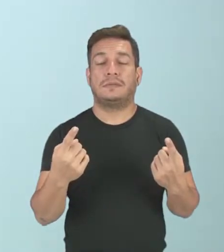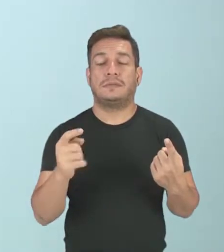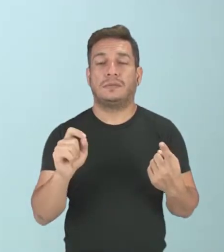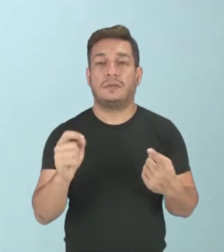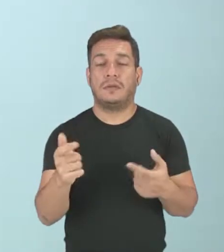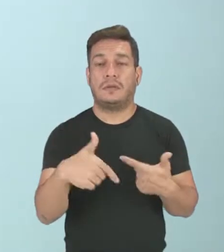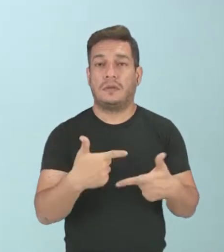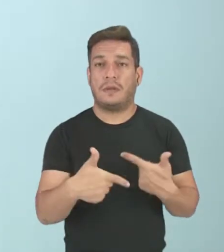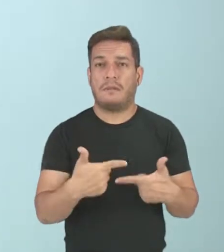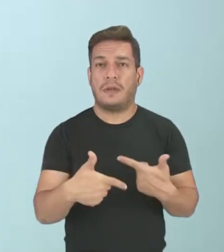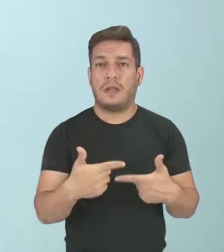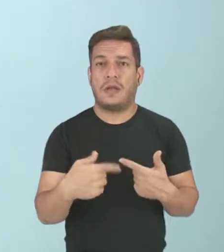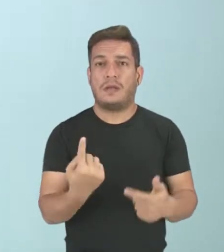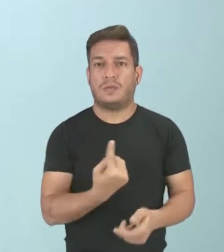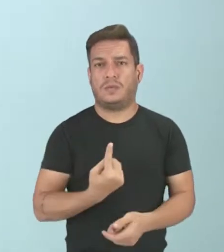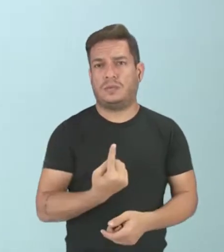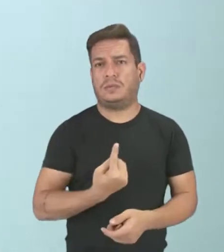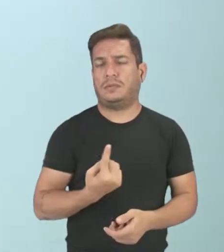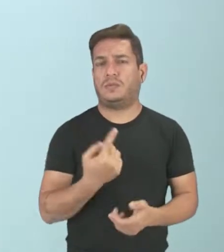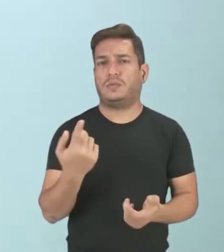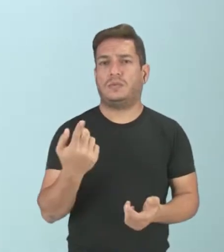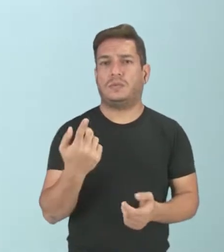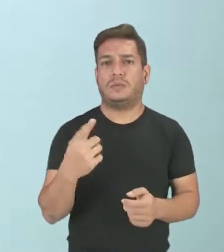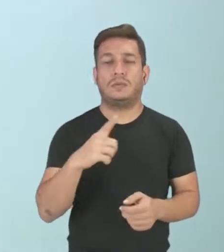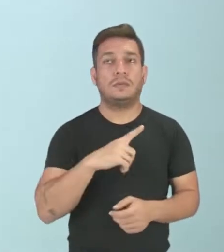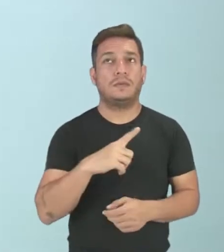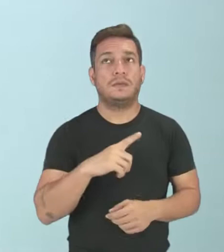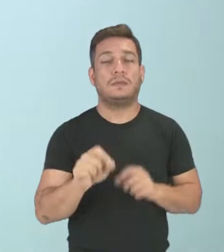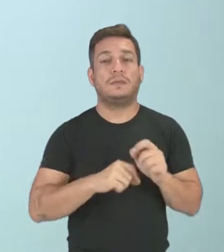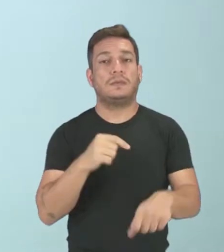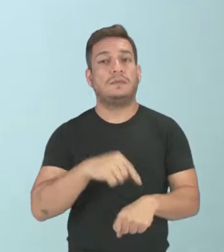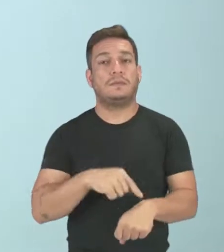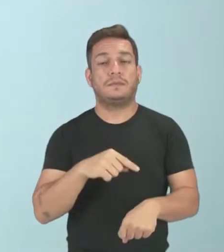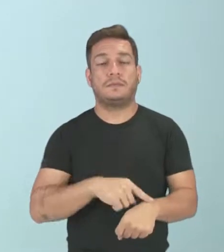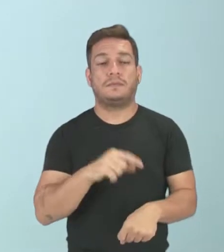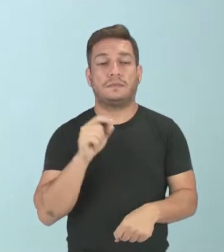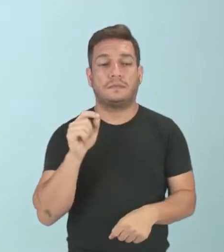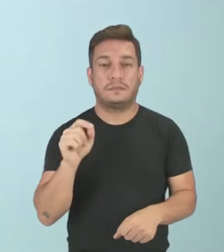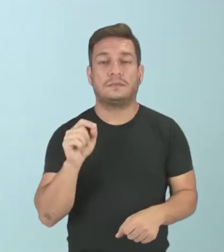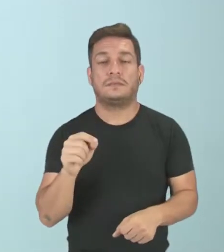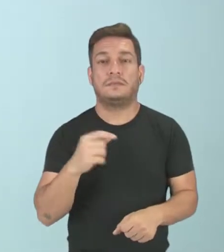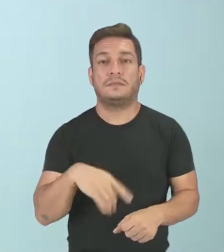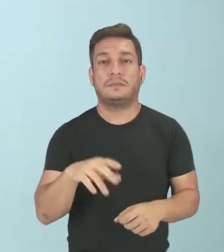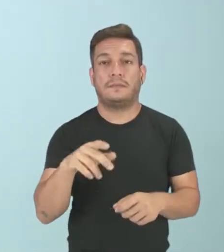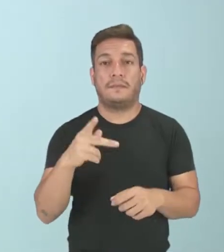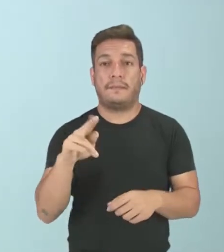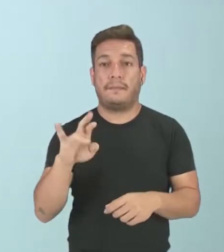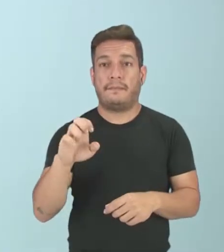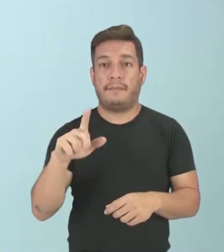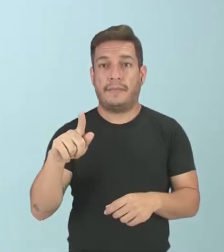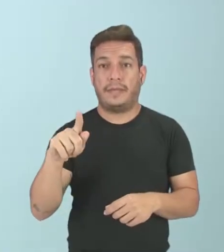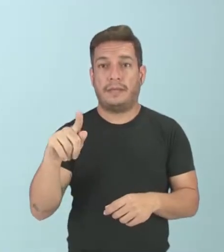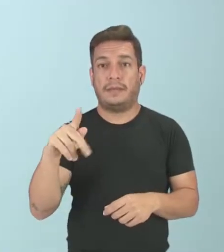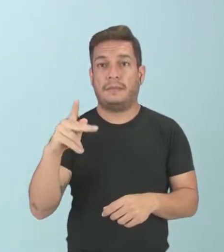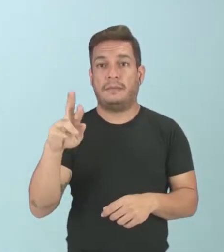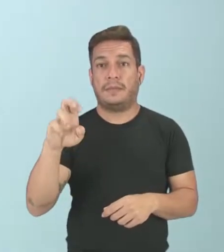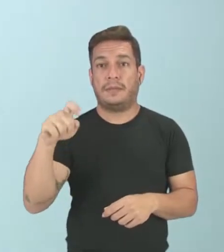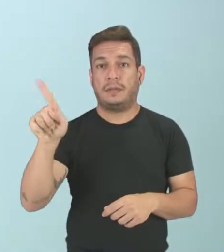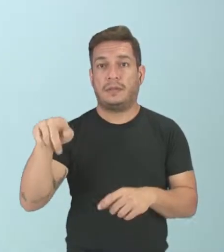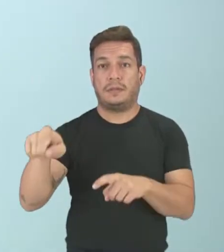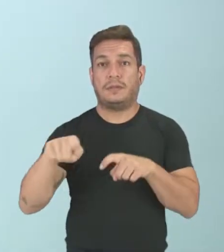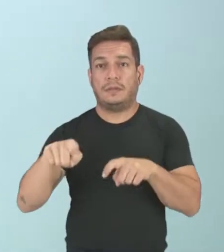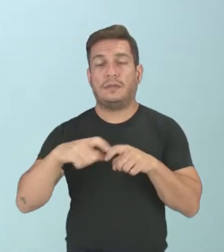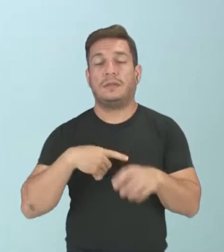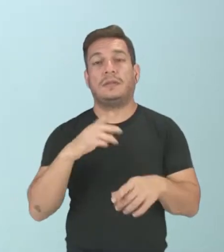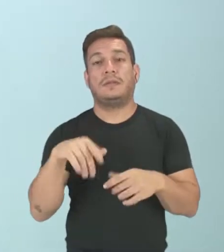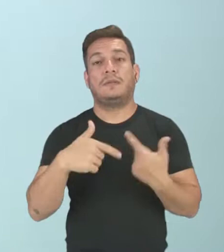foram atividades isoladas. Nós tivemos o momento pré-colonial, que a atividade que mais